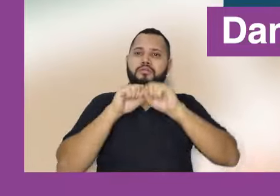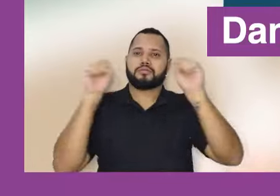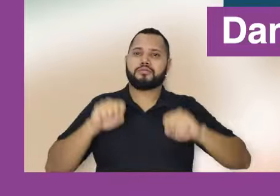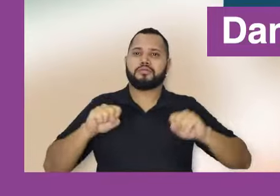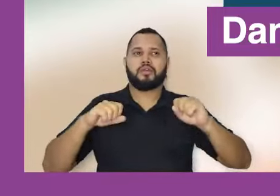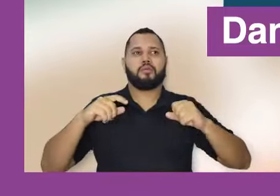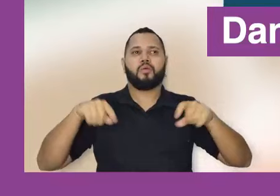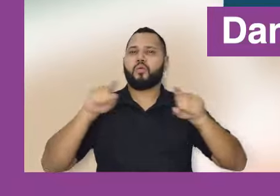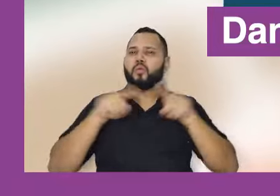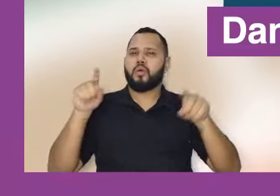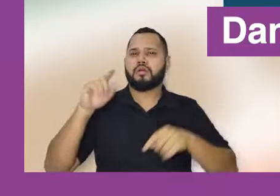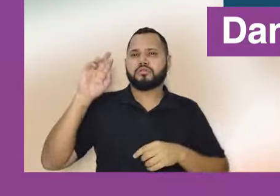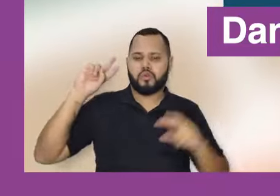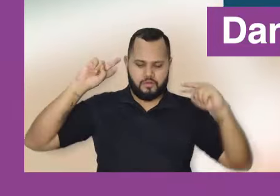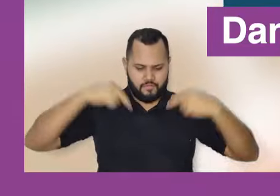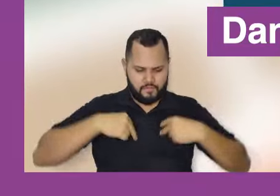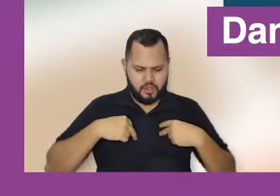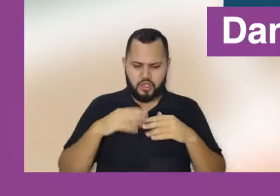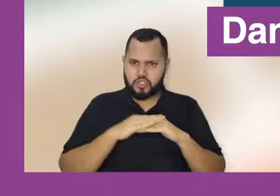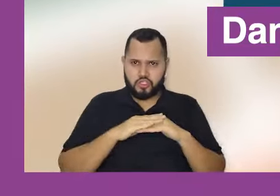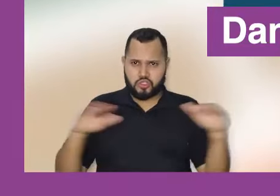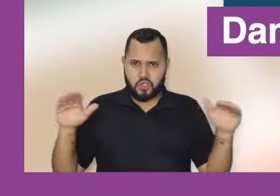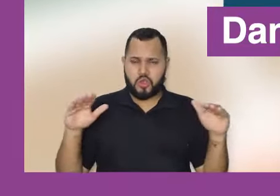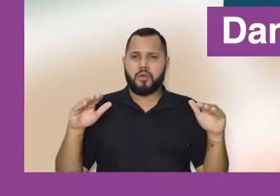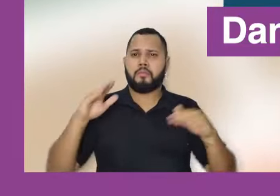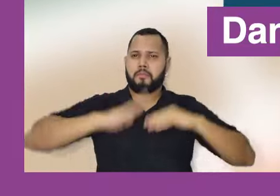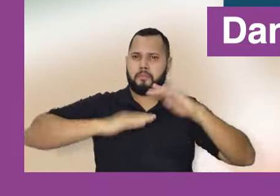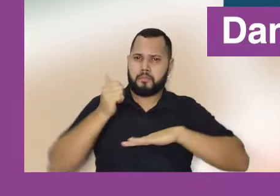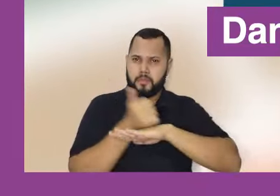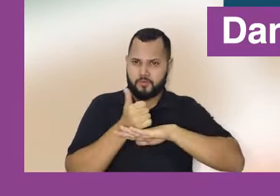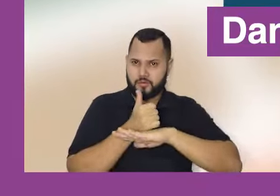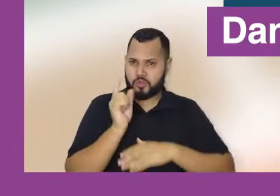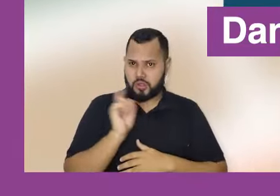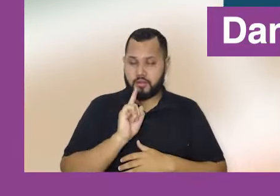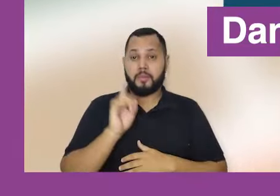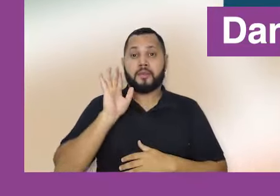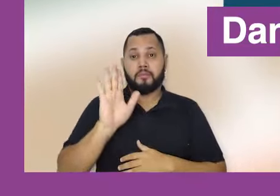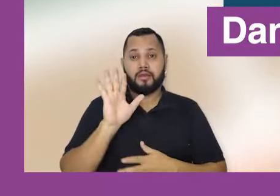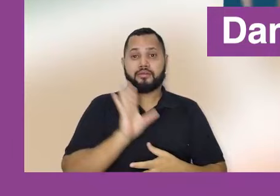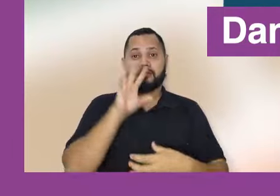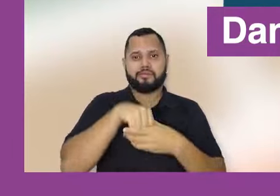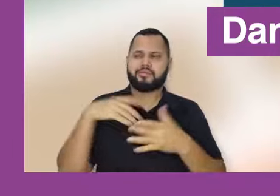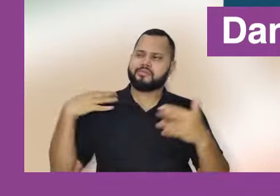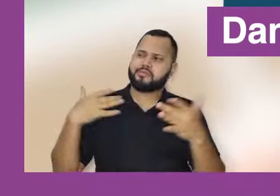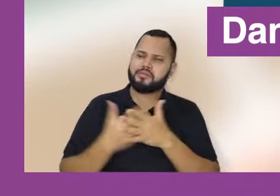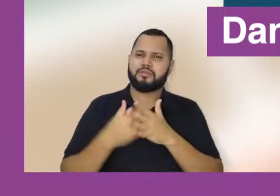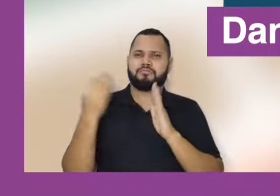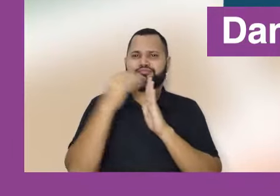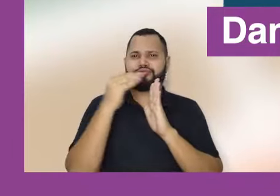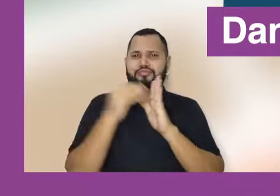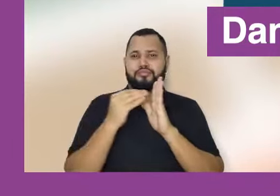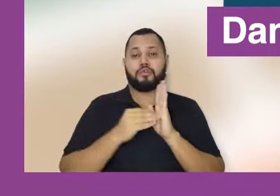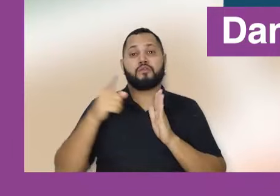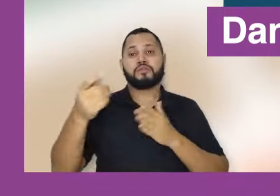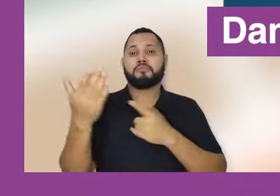que somos que não dá apenas para a gente nos olharmos como apenas seres profissionais mas dentro dessa de todos os pilares né